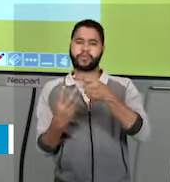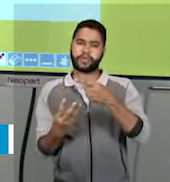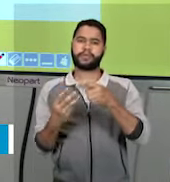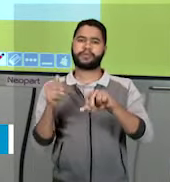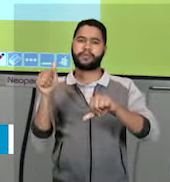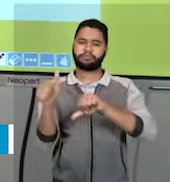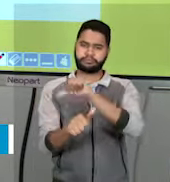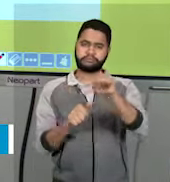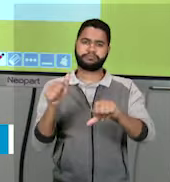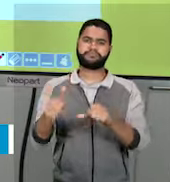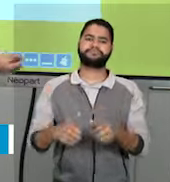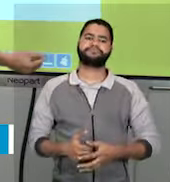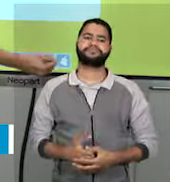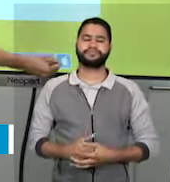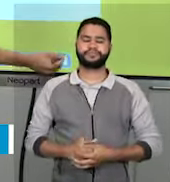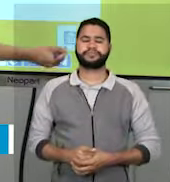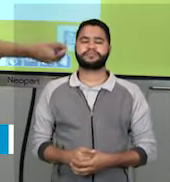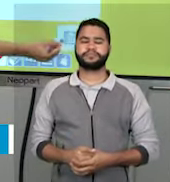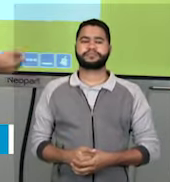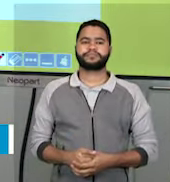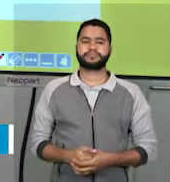simplesmente com esse número aqui de dentro da minha raiz.